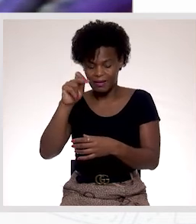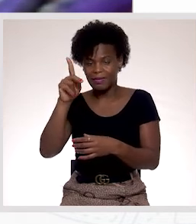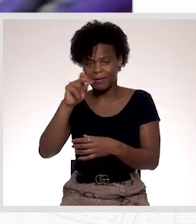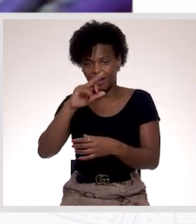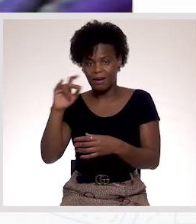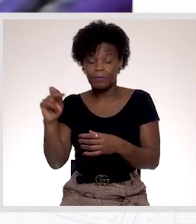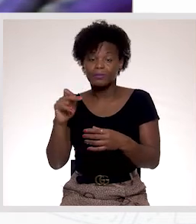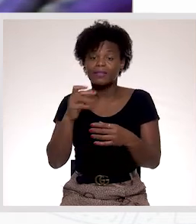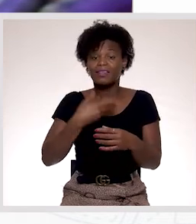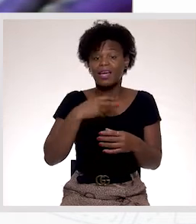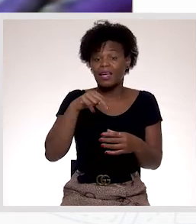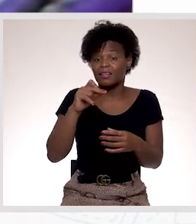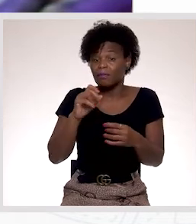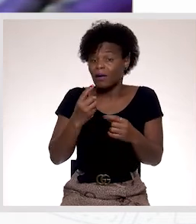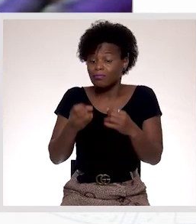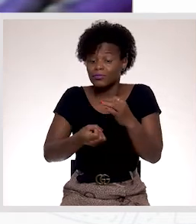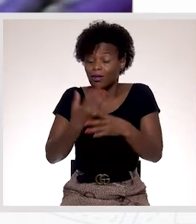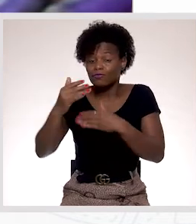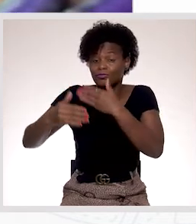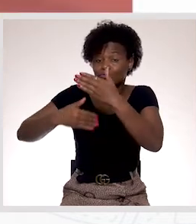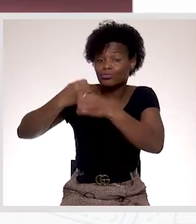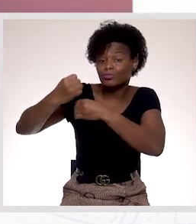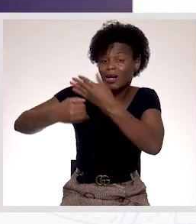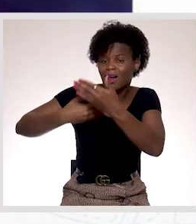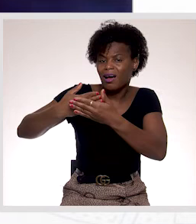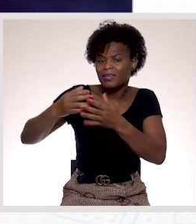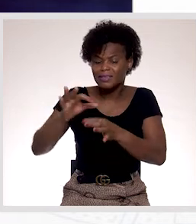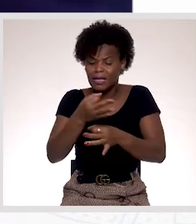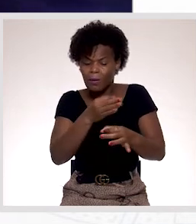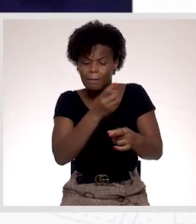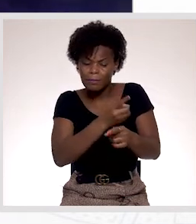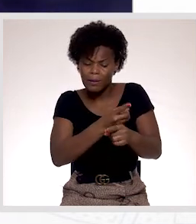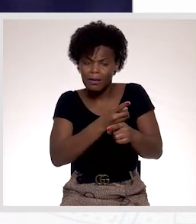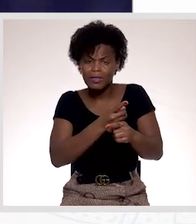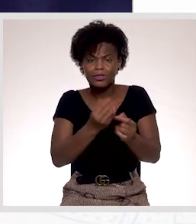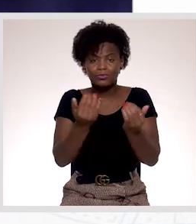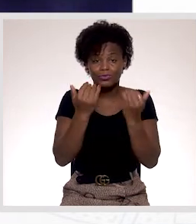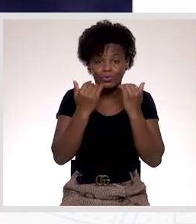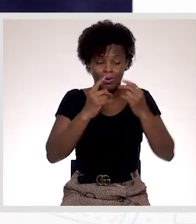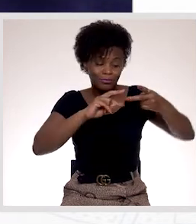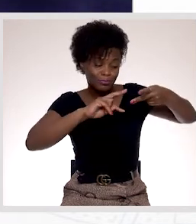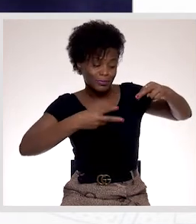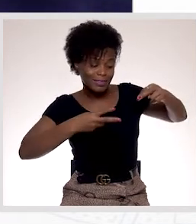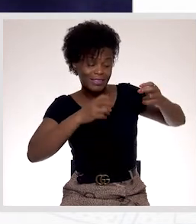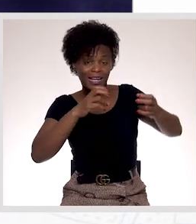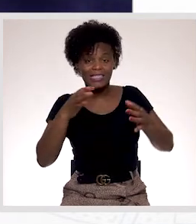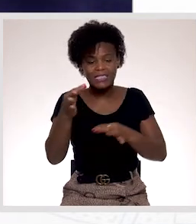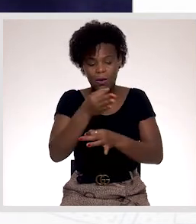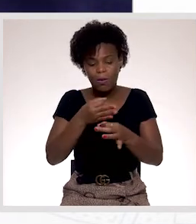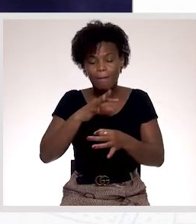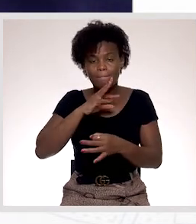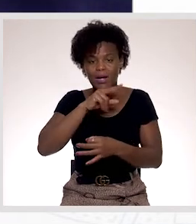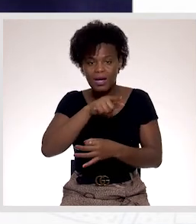de DNA para assegurar as futuras gerações de células com as mesmas instruções genéticas da célula da mãe.